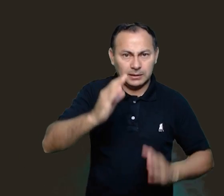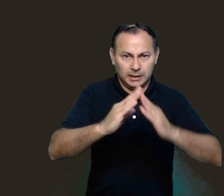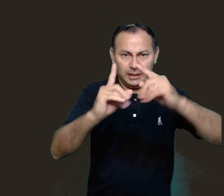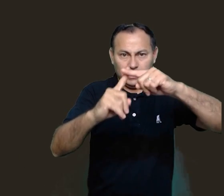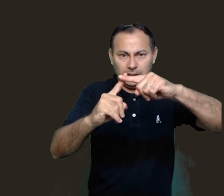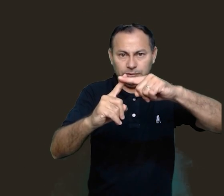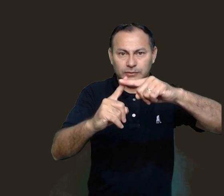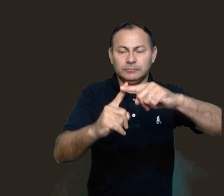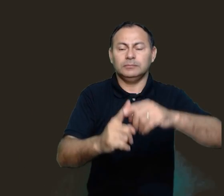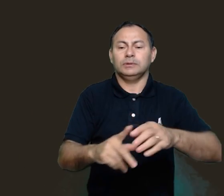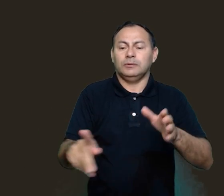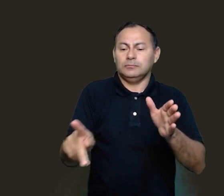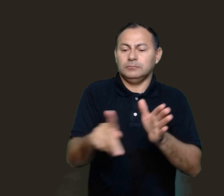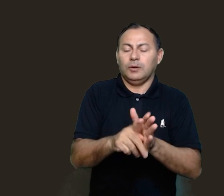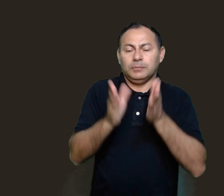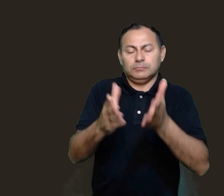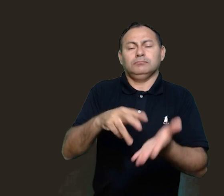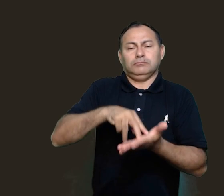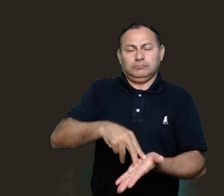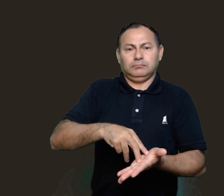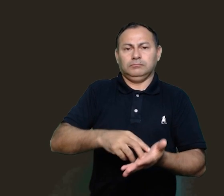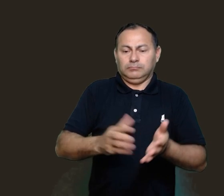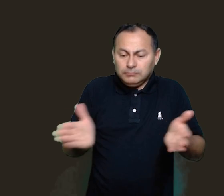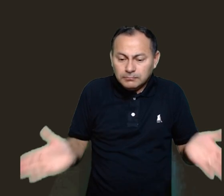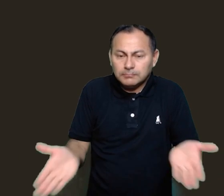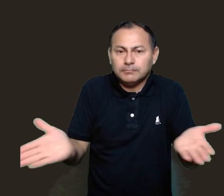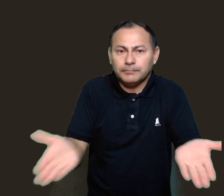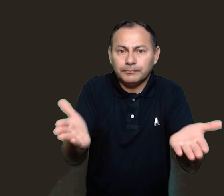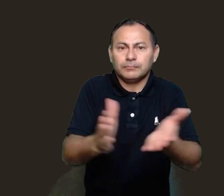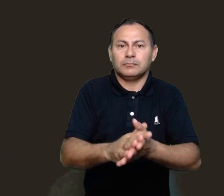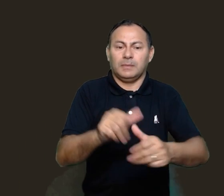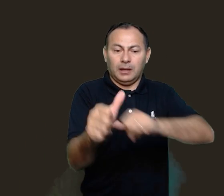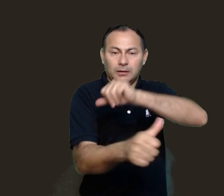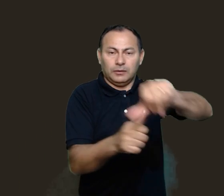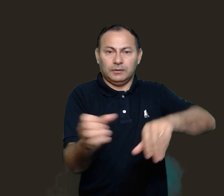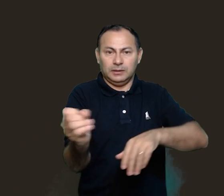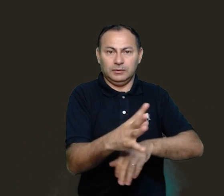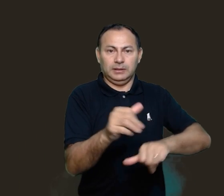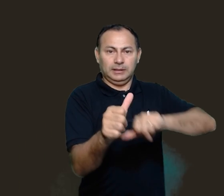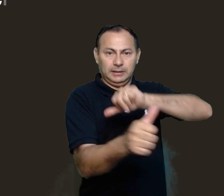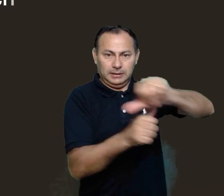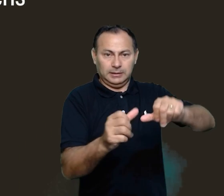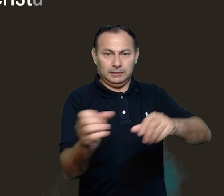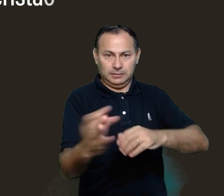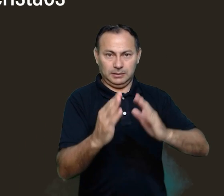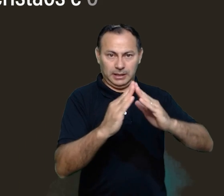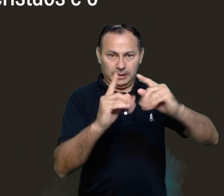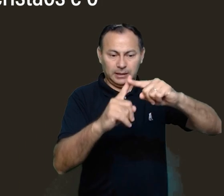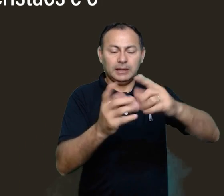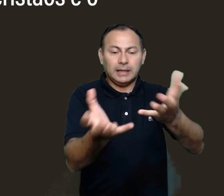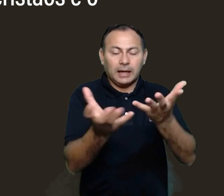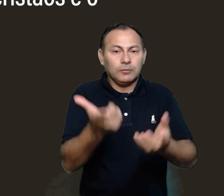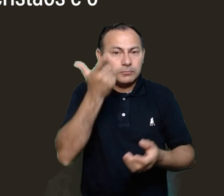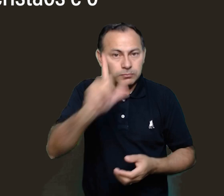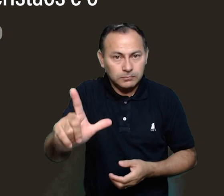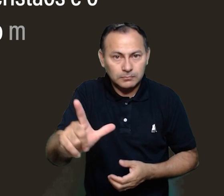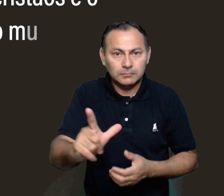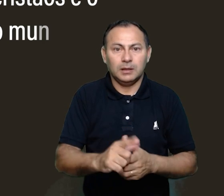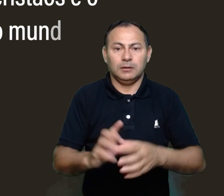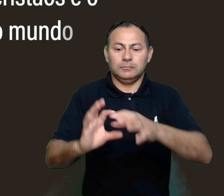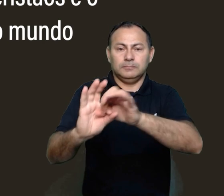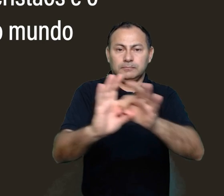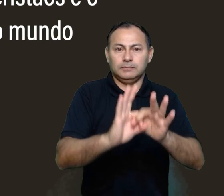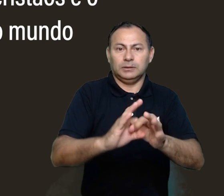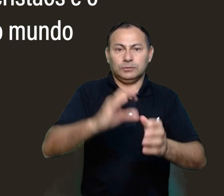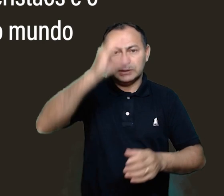Igreja sobre si mesma, promover a renovação da Igreja, visando alcançar a